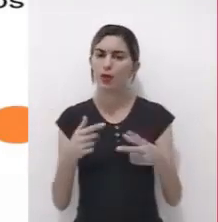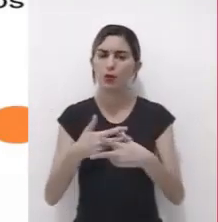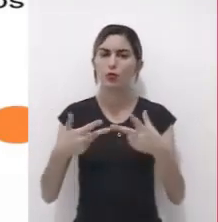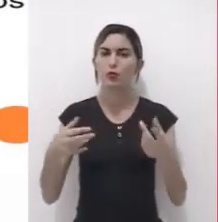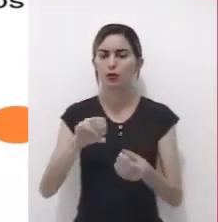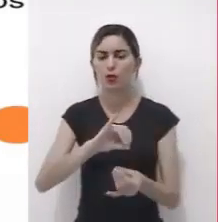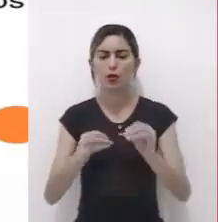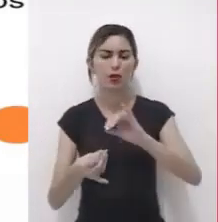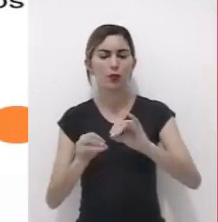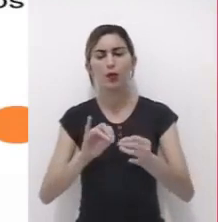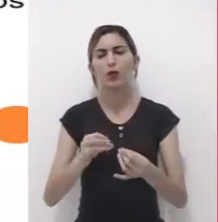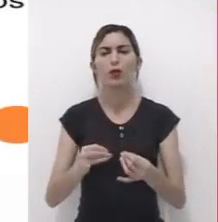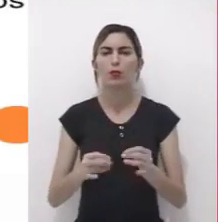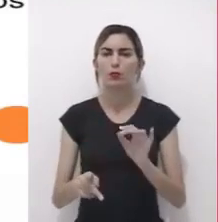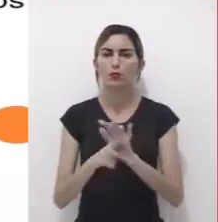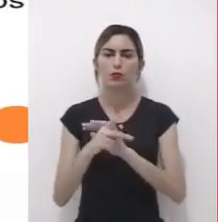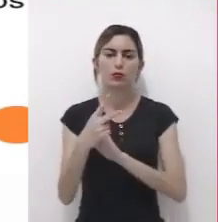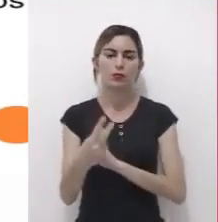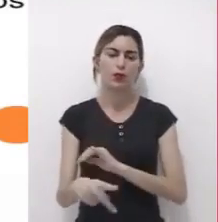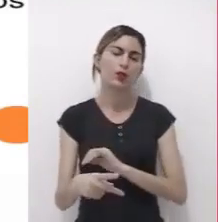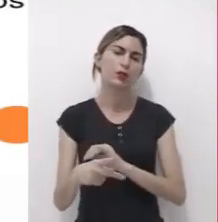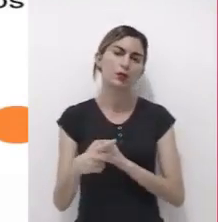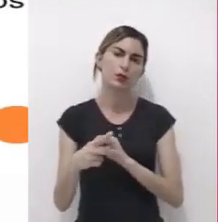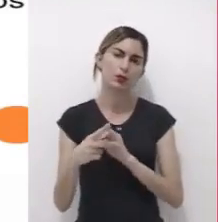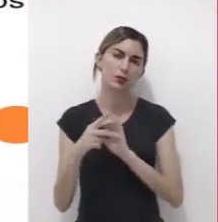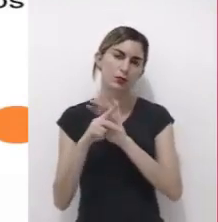os elementos químicos que constituem